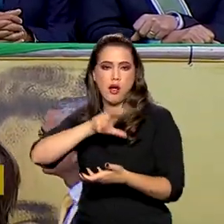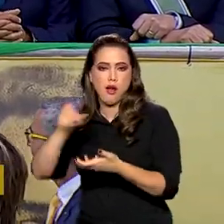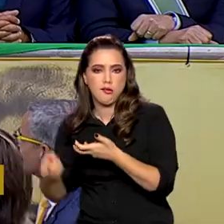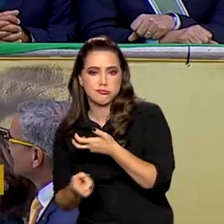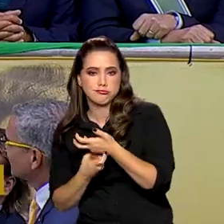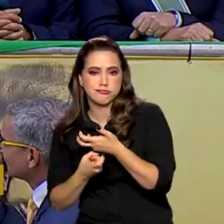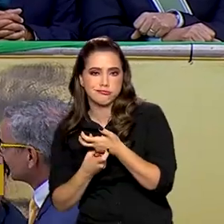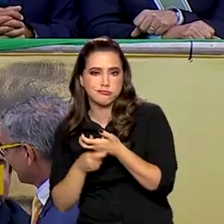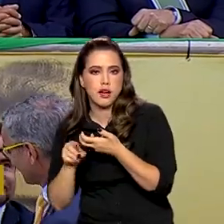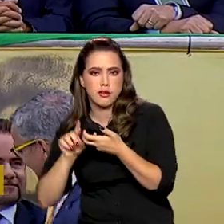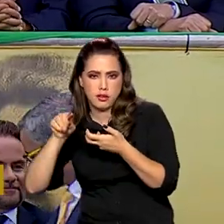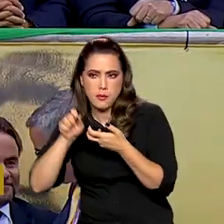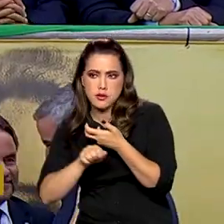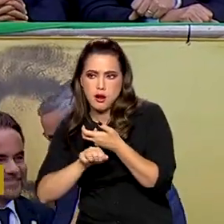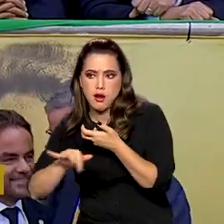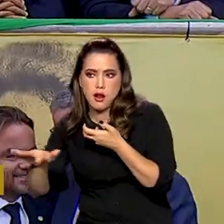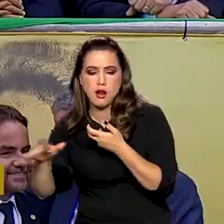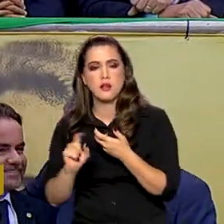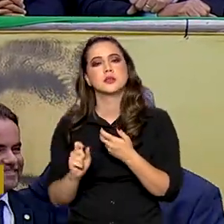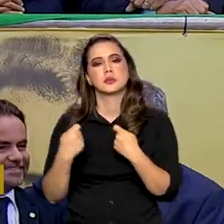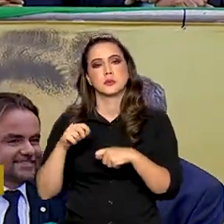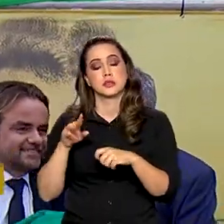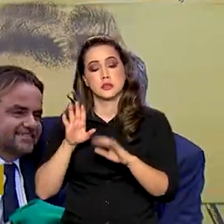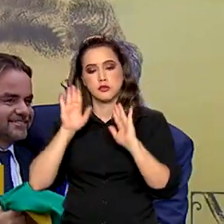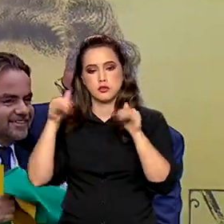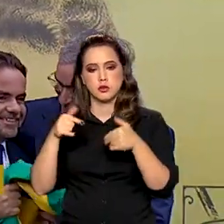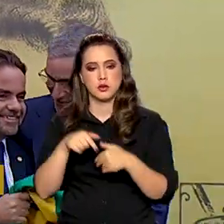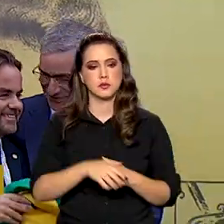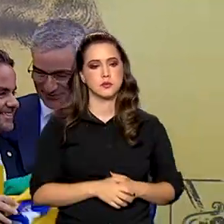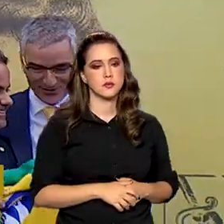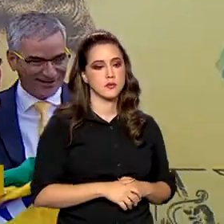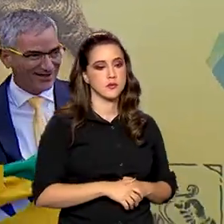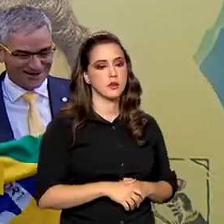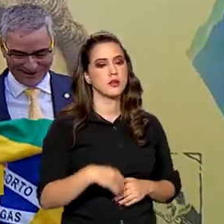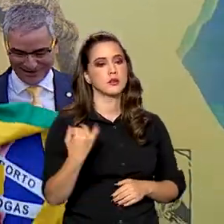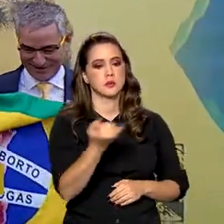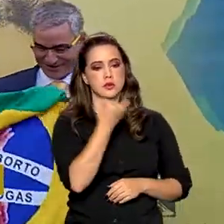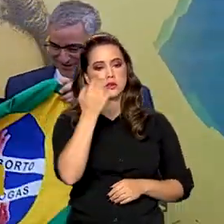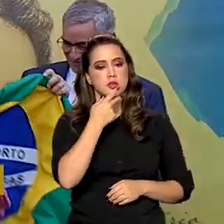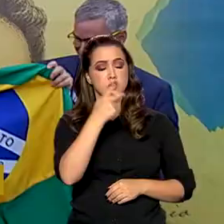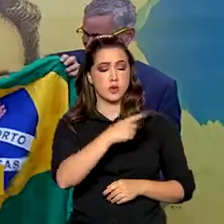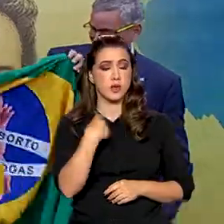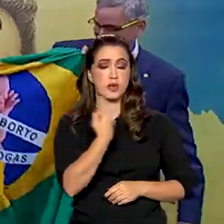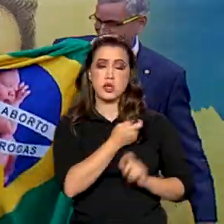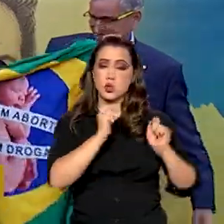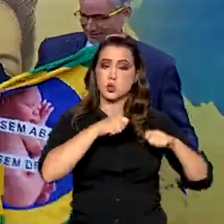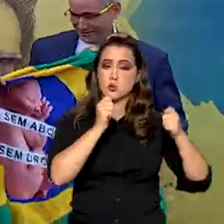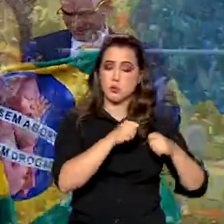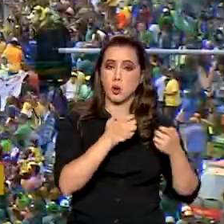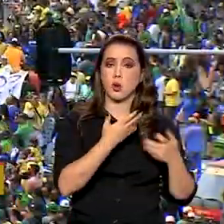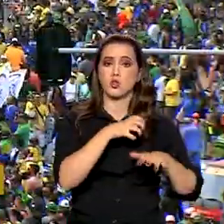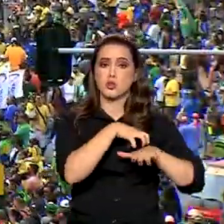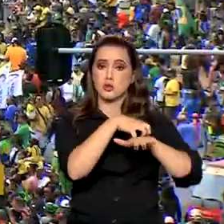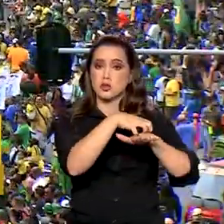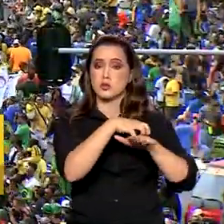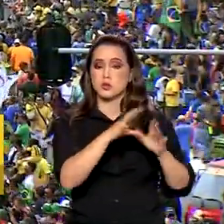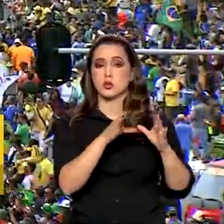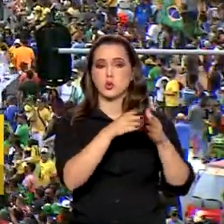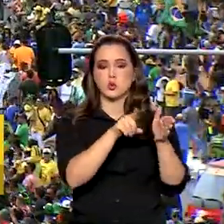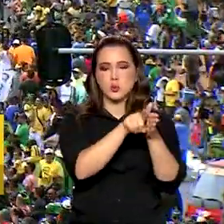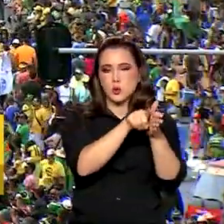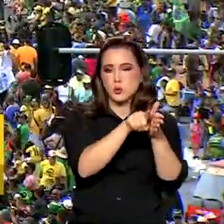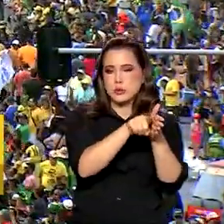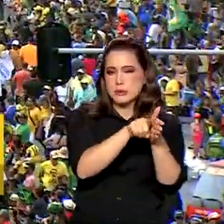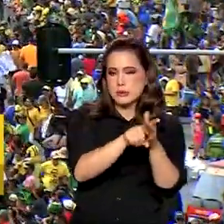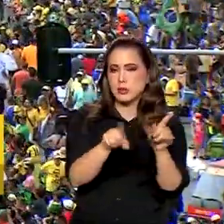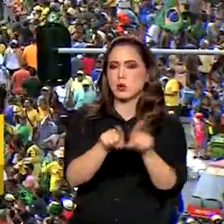processo seletivo para podermos transportar esses pesquisadores e até mesmo os militares